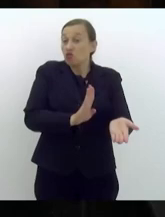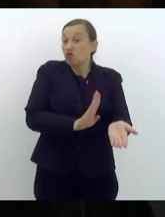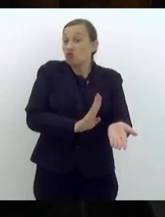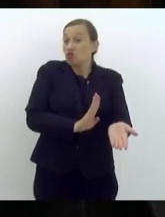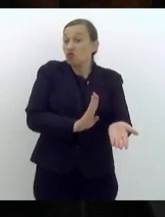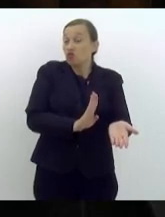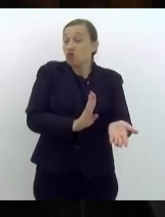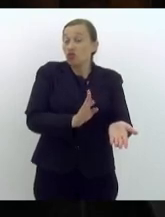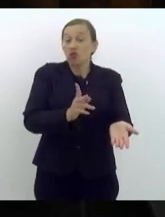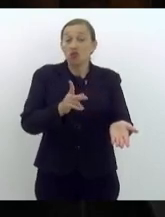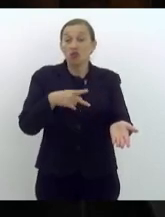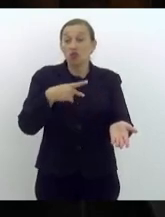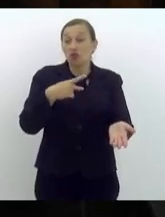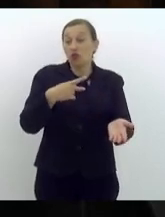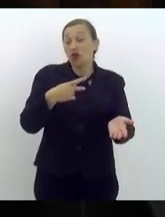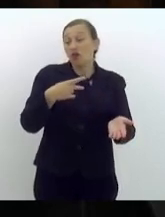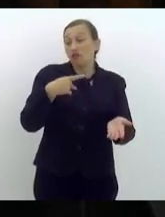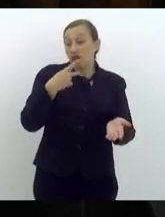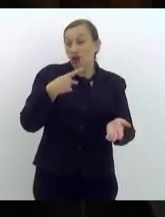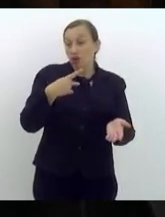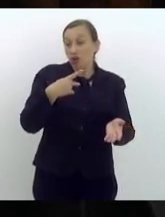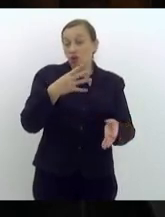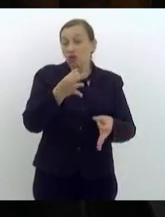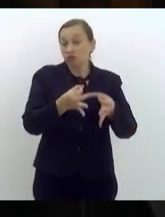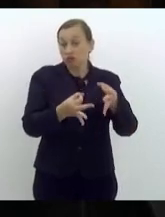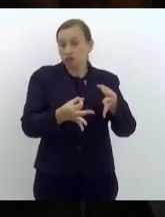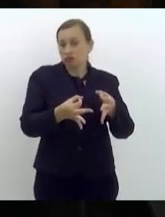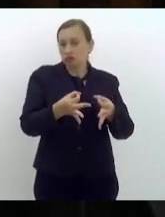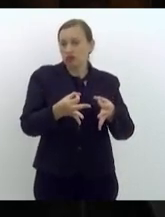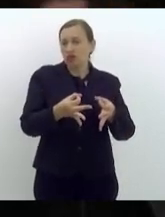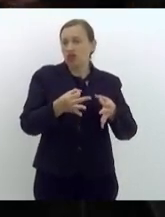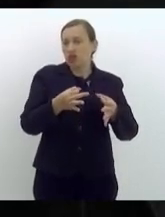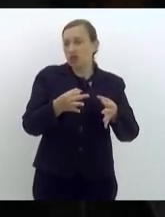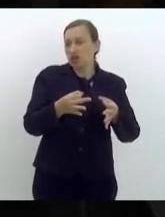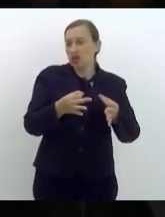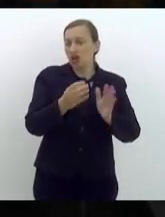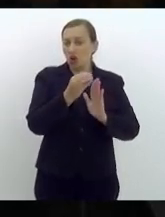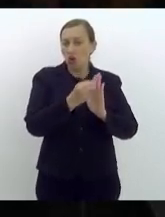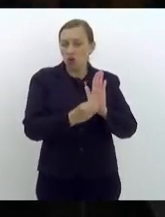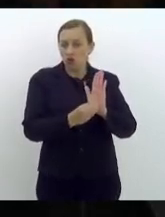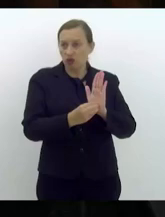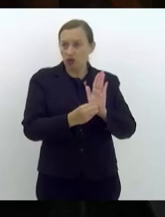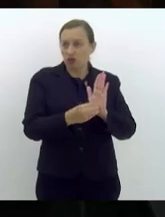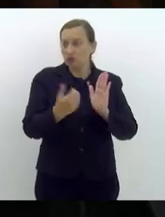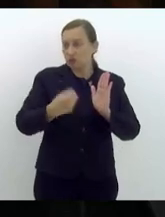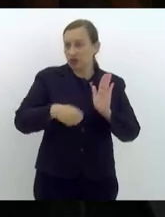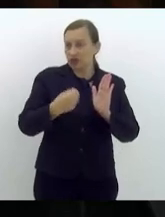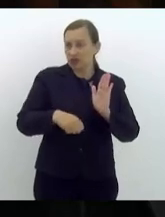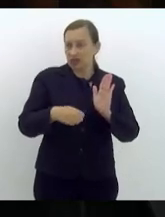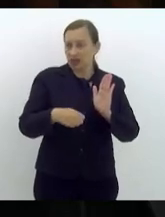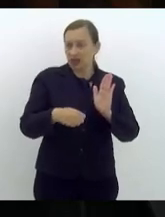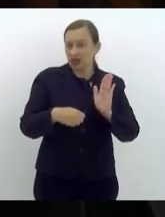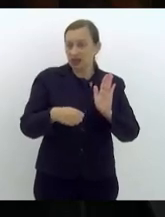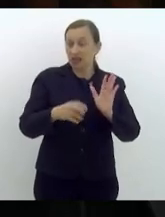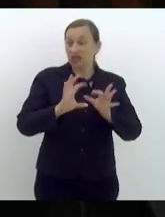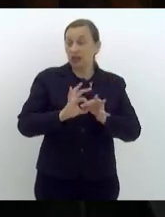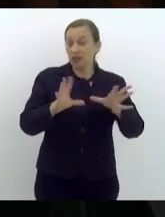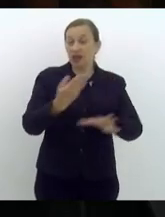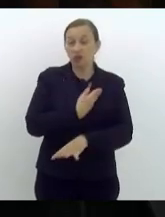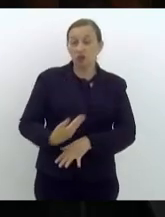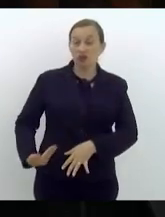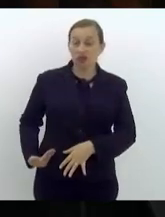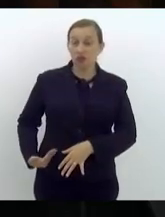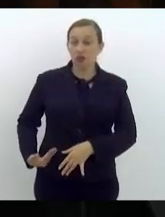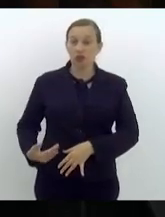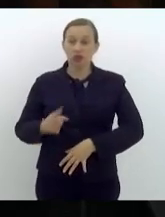Julgou o TJ que esta iniciativa tinha que ser do governador do estado.